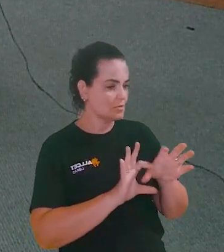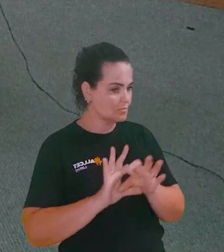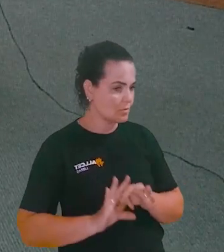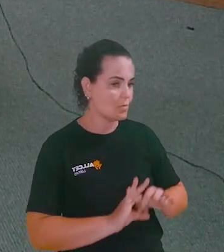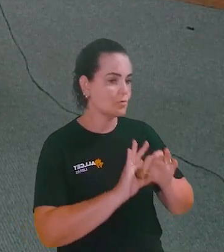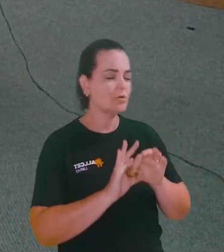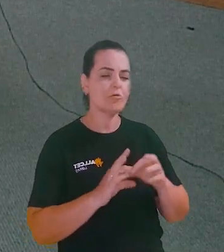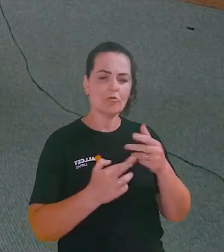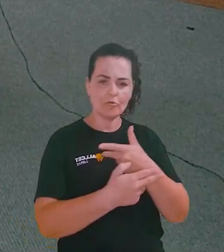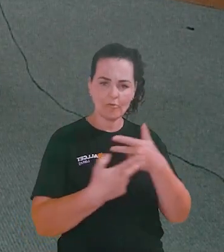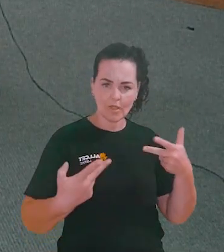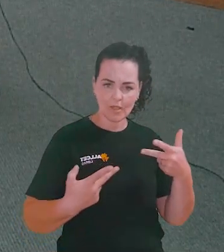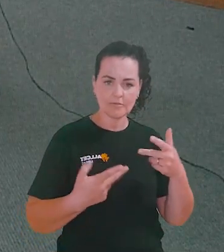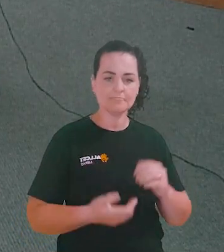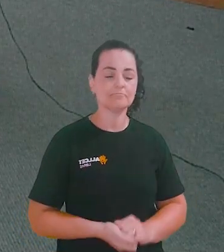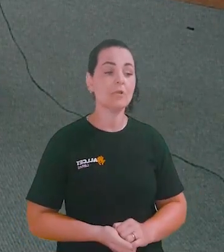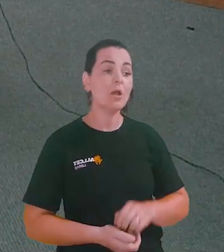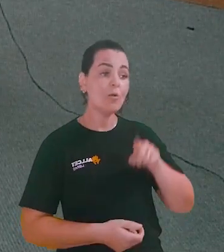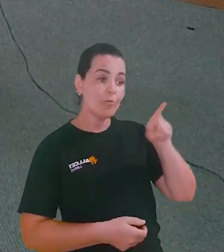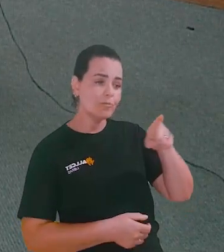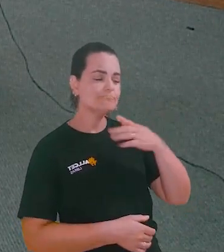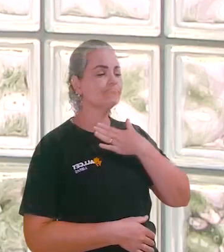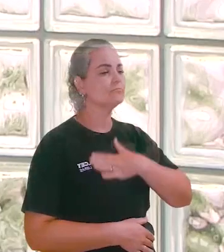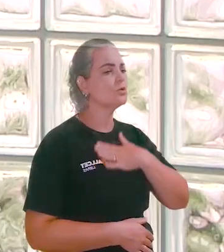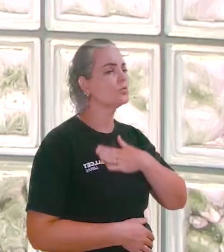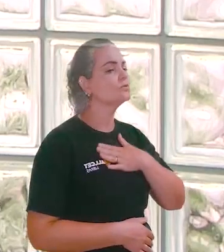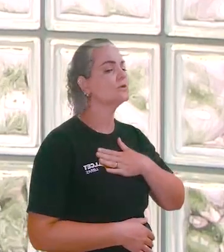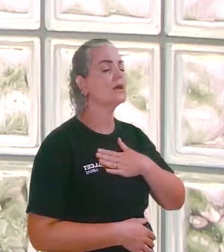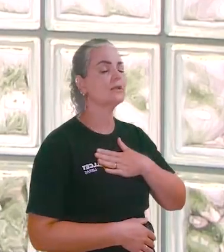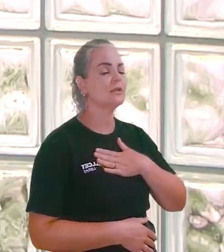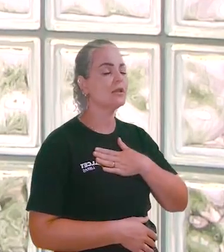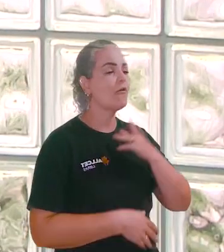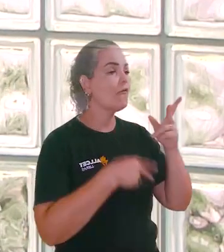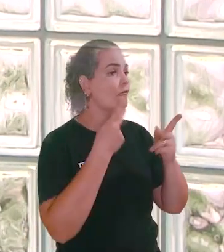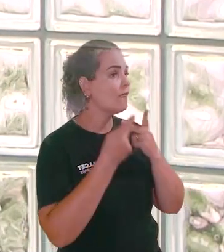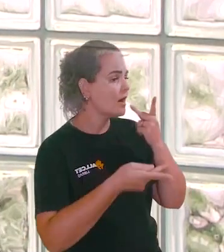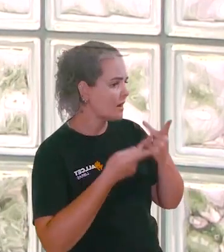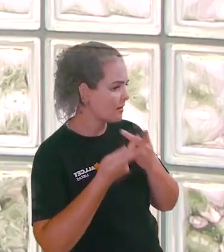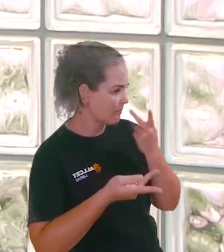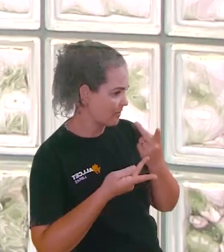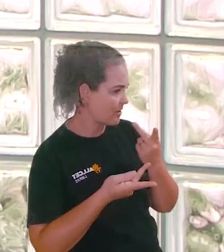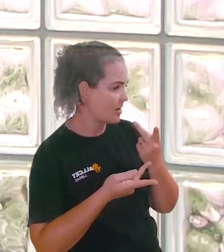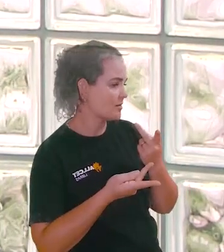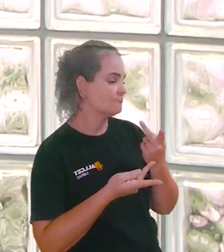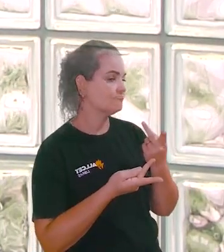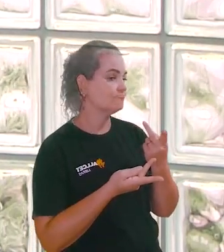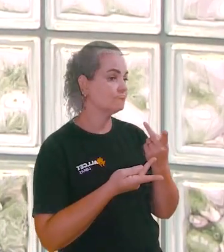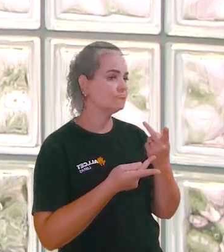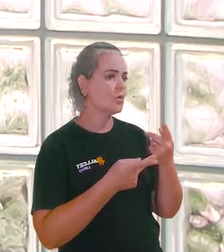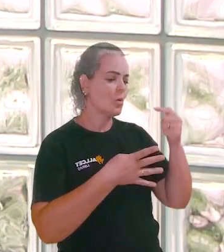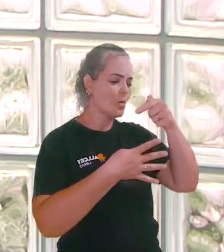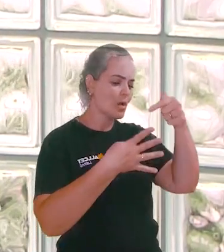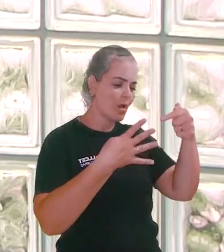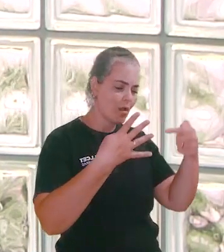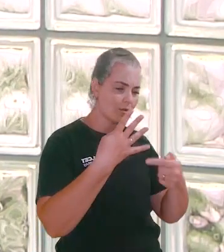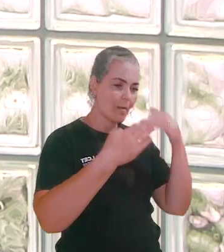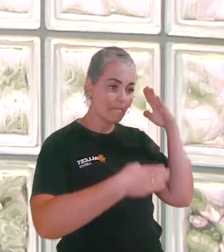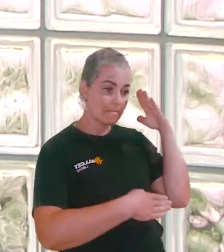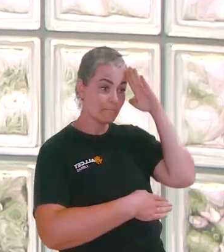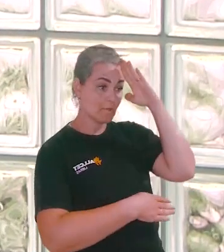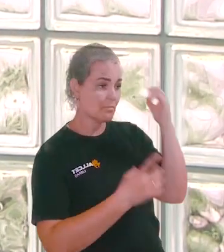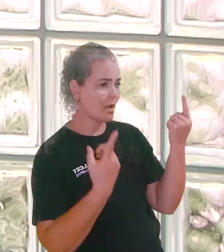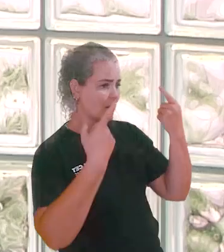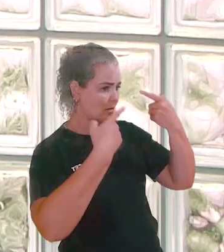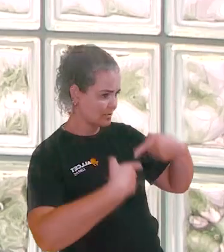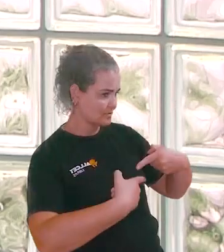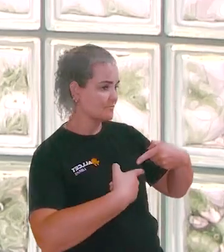do fortalecimento de diferentes segmentos. Eu gostaria então, Eduarda, que você contasse para nós quais são os